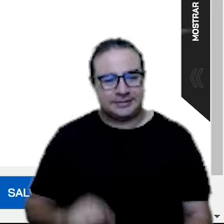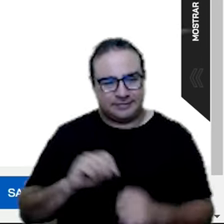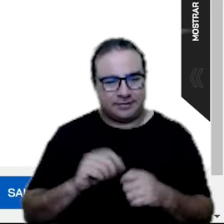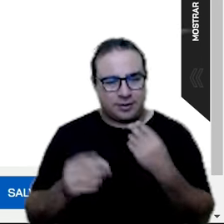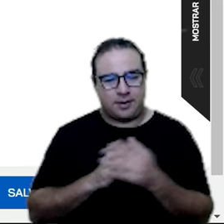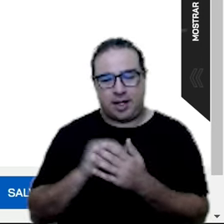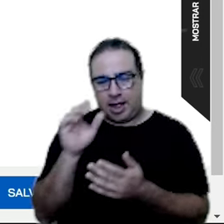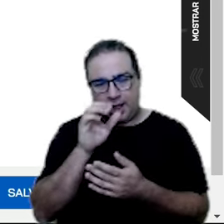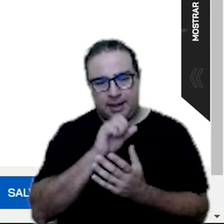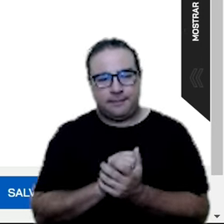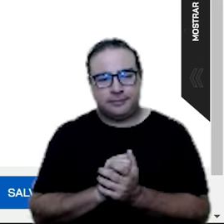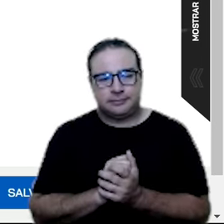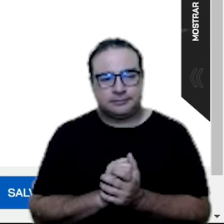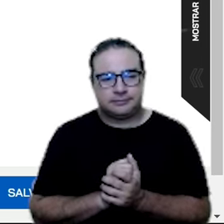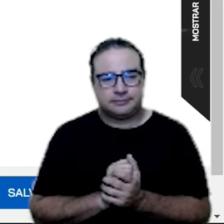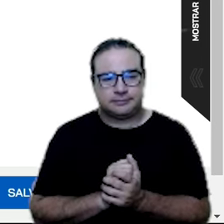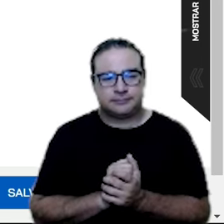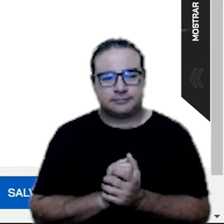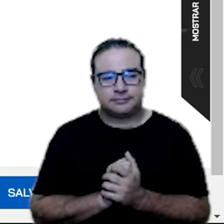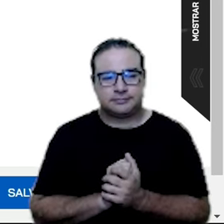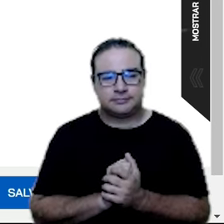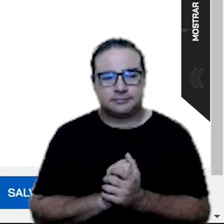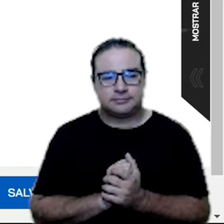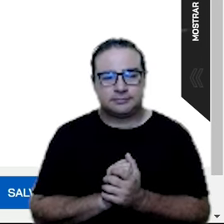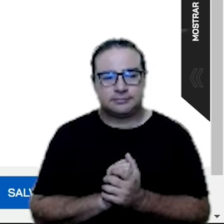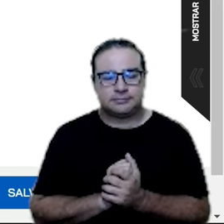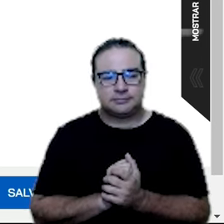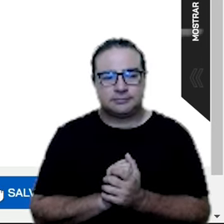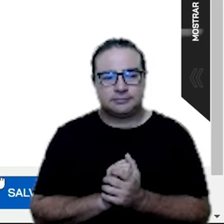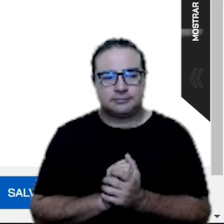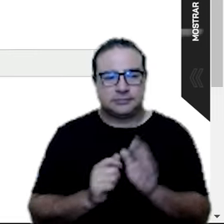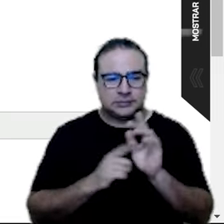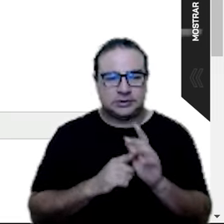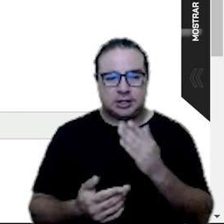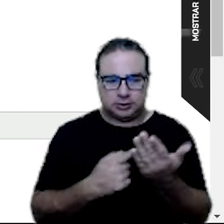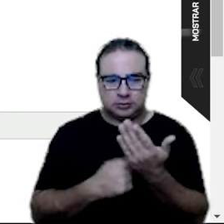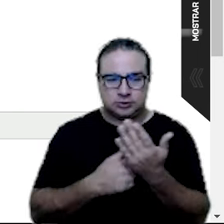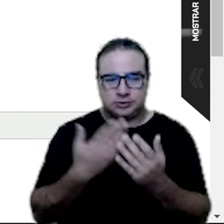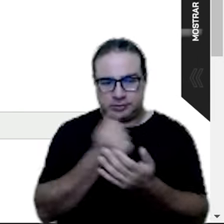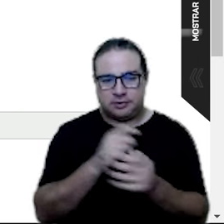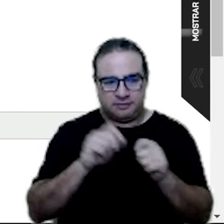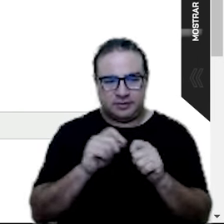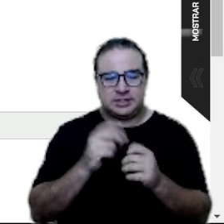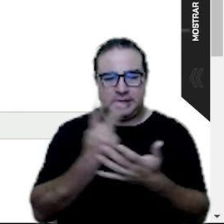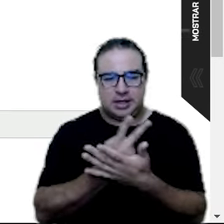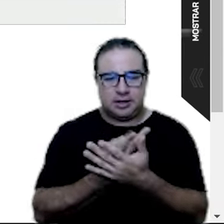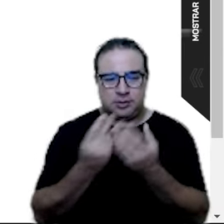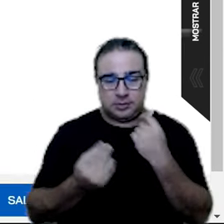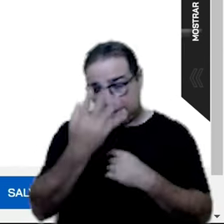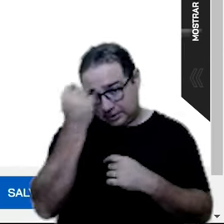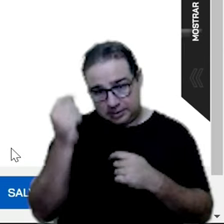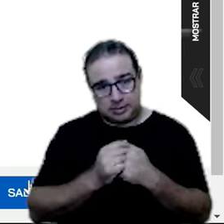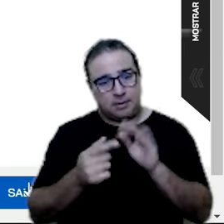vendo tô fazendo aqui correndo né e o Marco me salvou mesmo aqui ó já tava fazendo coisa errada